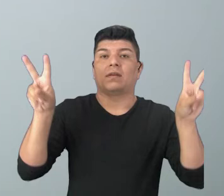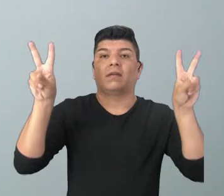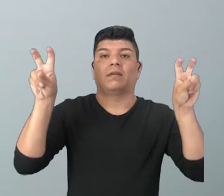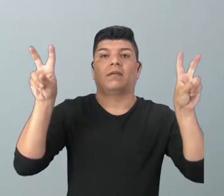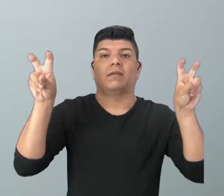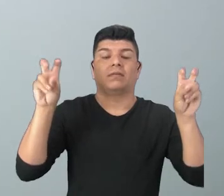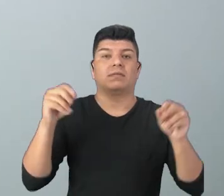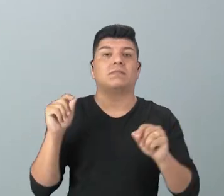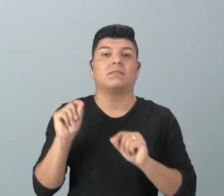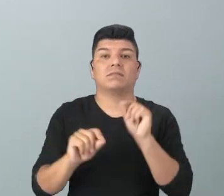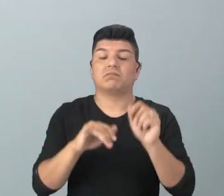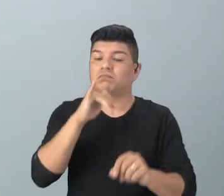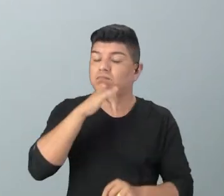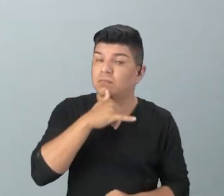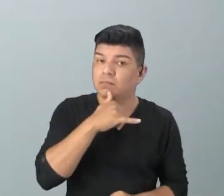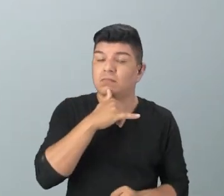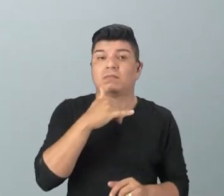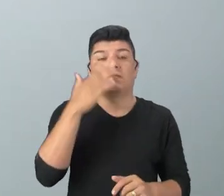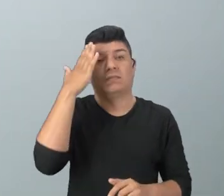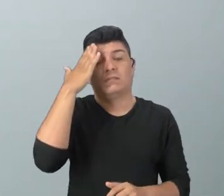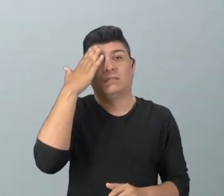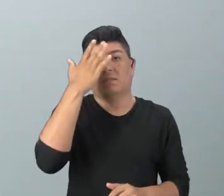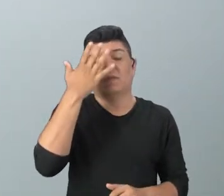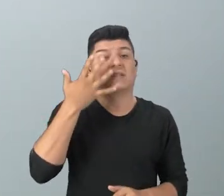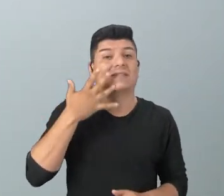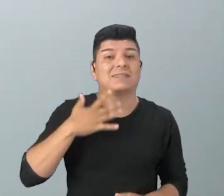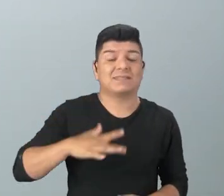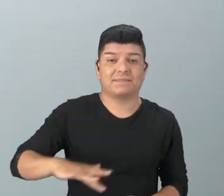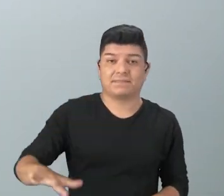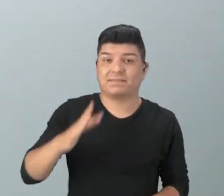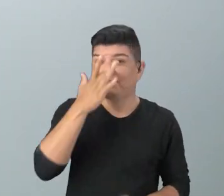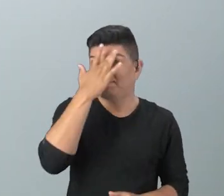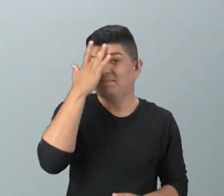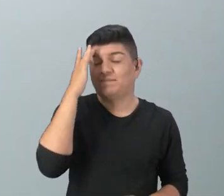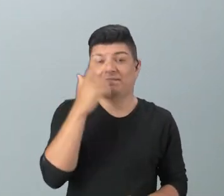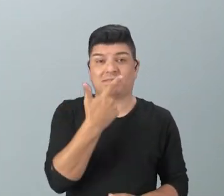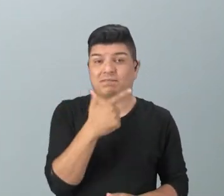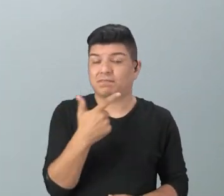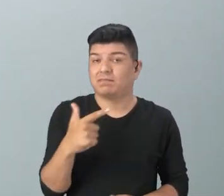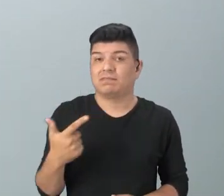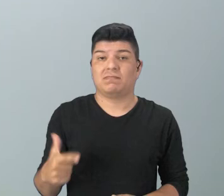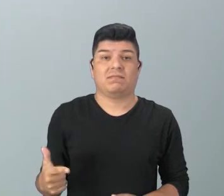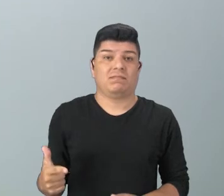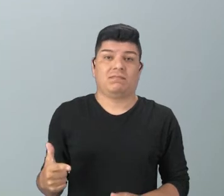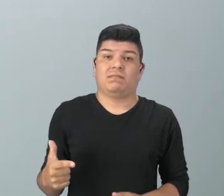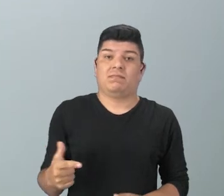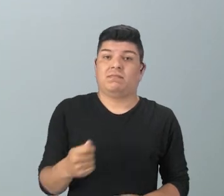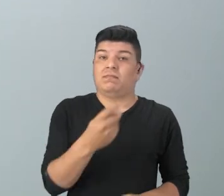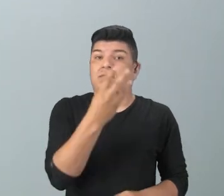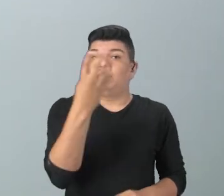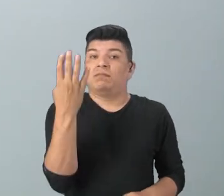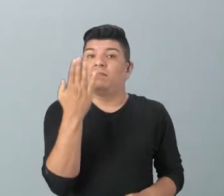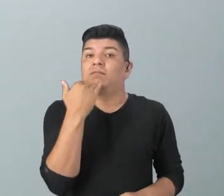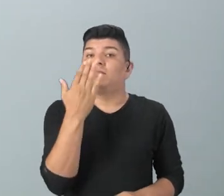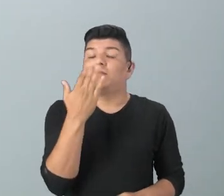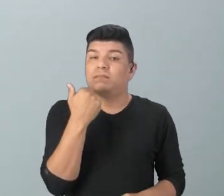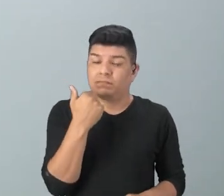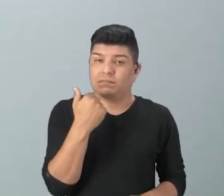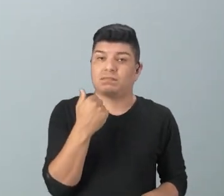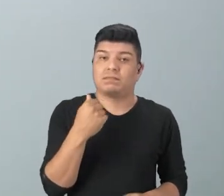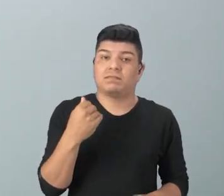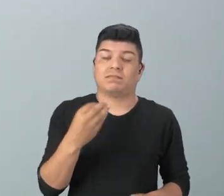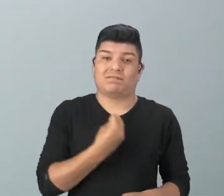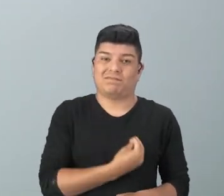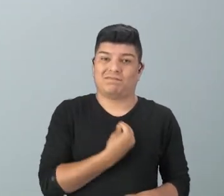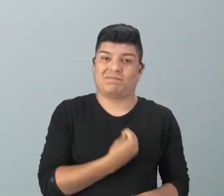que nos traz tristeza saber que muitas crianças, muitas pessoas não têm a quantidade de alimento necessário, vivem em